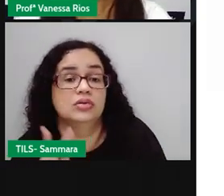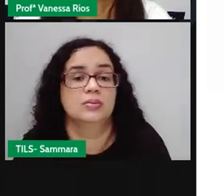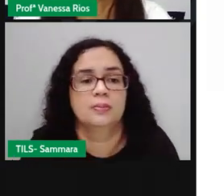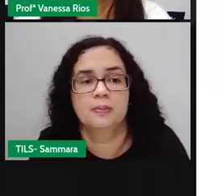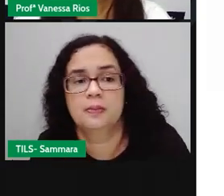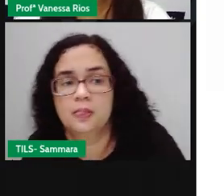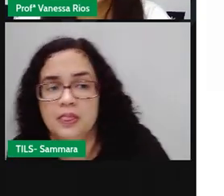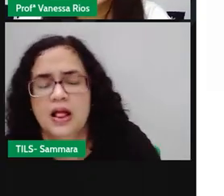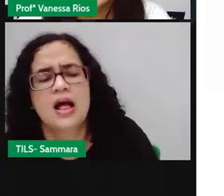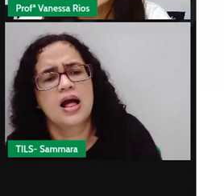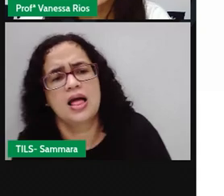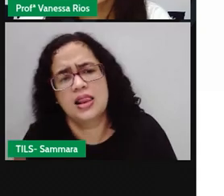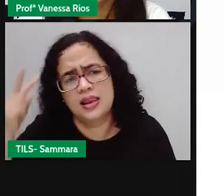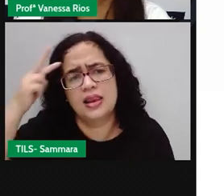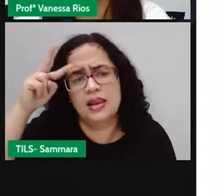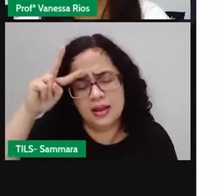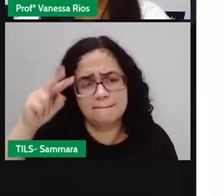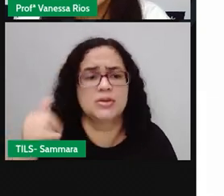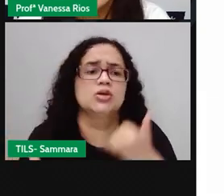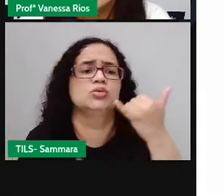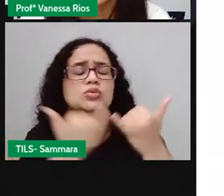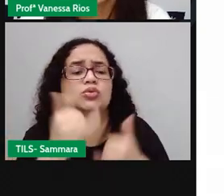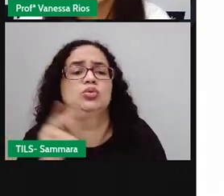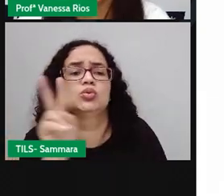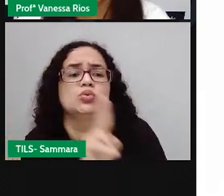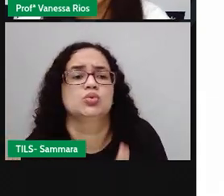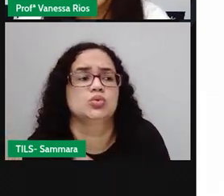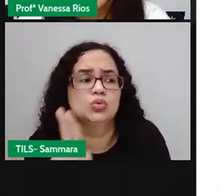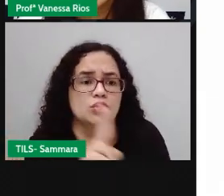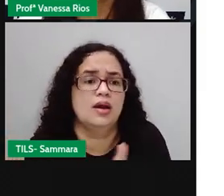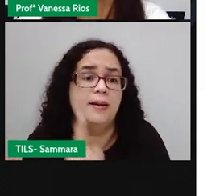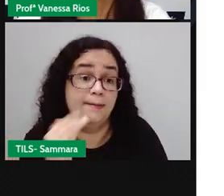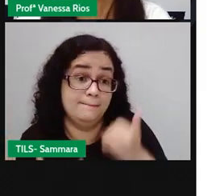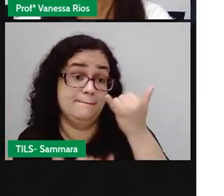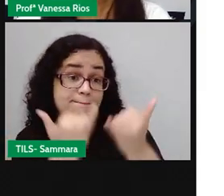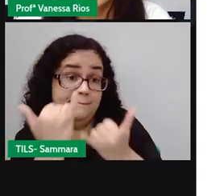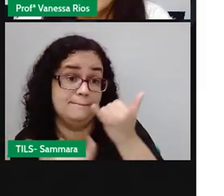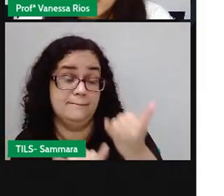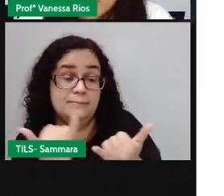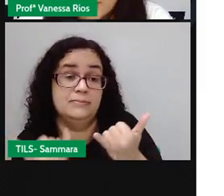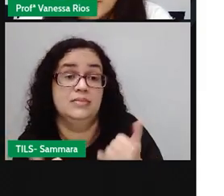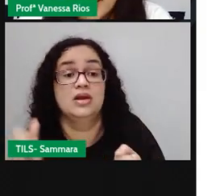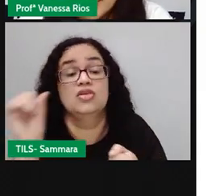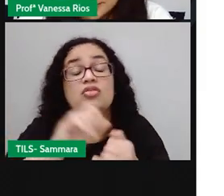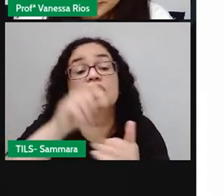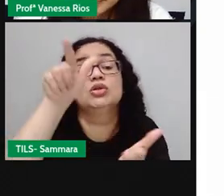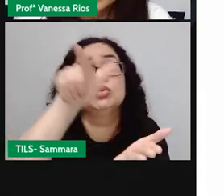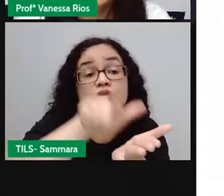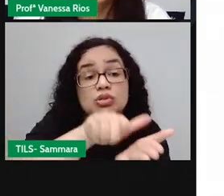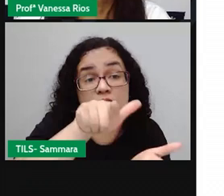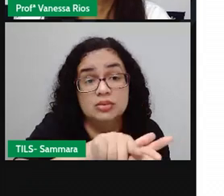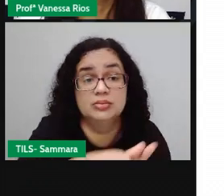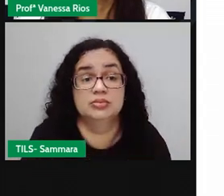vocês lembram aí de algum brinquedo que vocês utilizam, que vocês brincam, que é feito de papel?